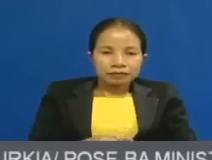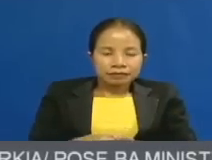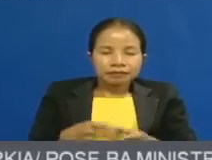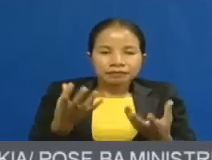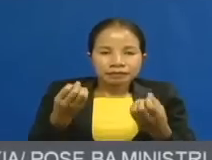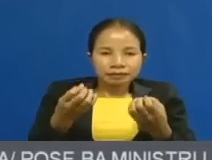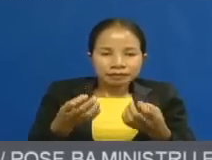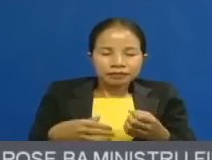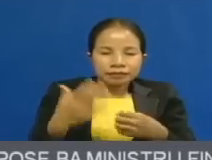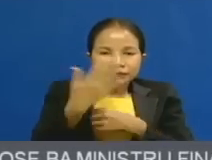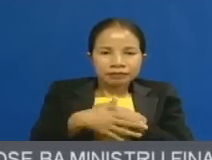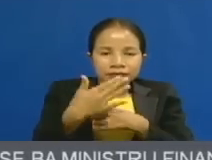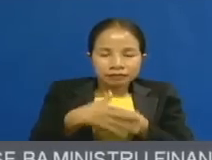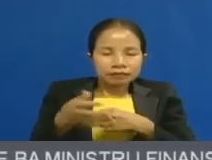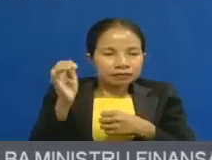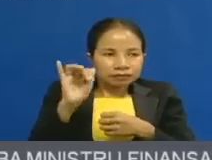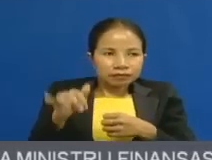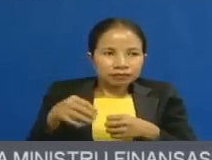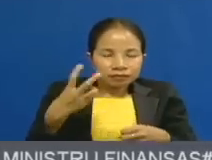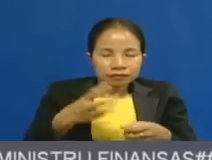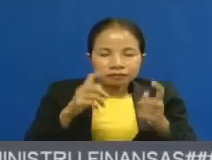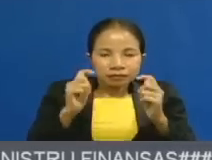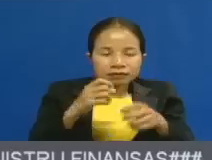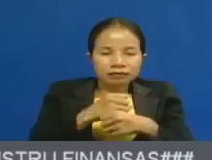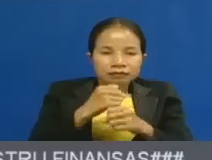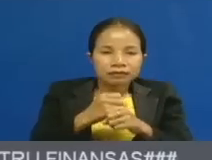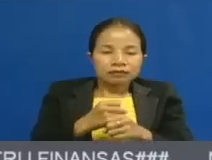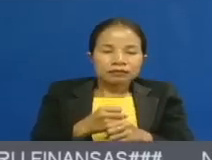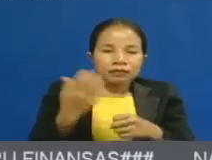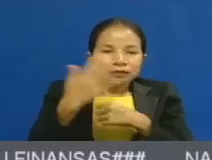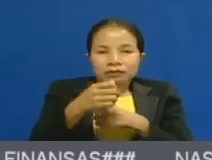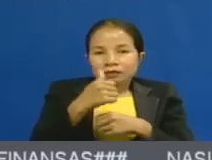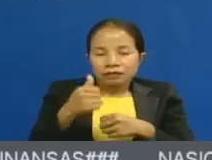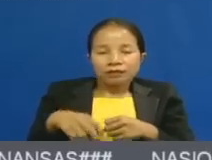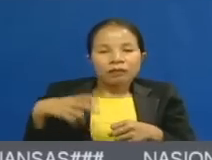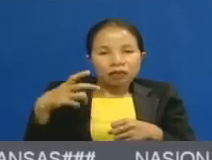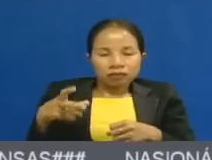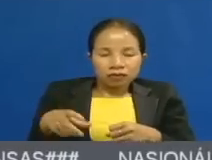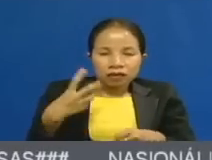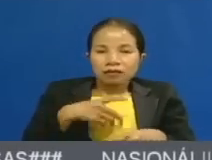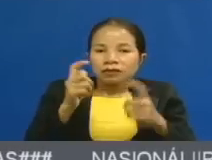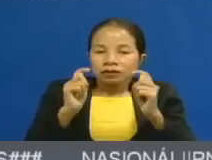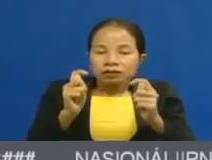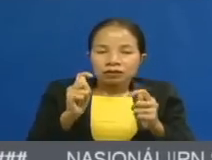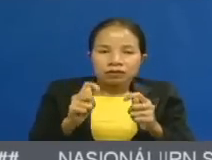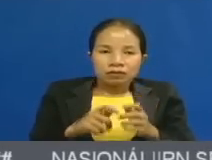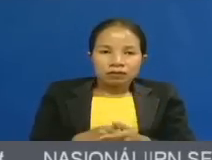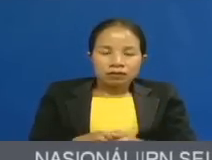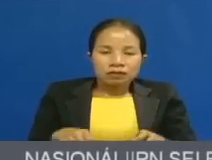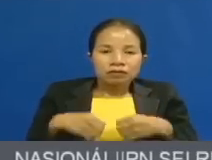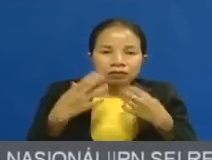ia país africano sira, itamos tenta atu ne, país europeu sira mos haltuir, Portugal, por exemplo, itamos koko atu,